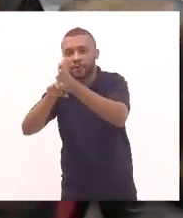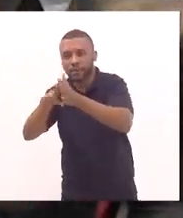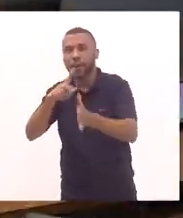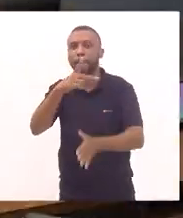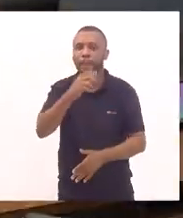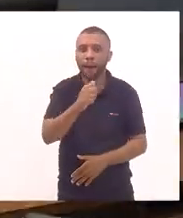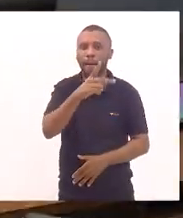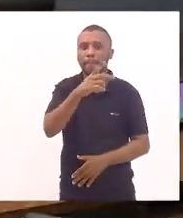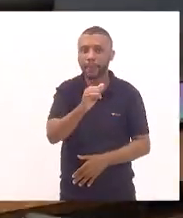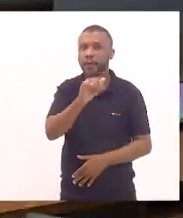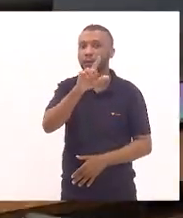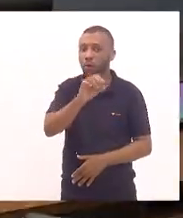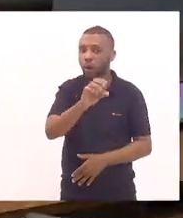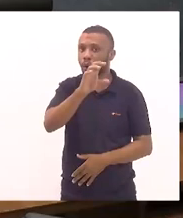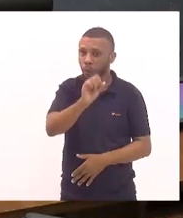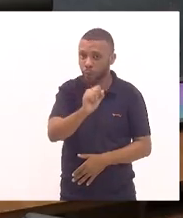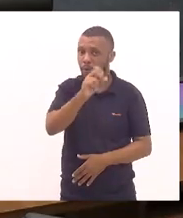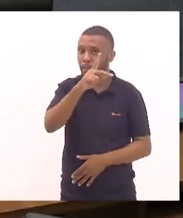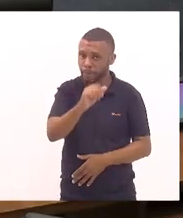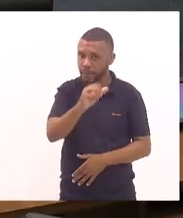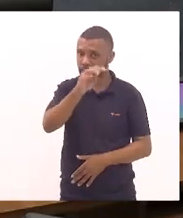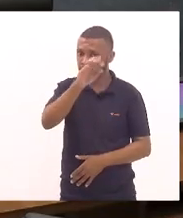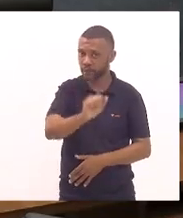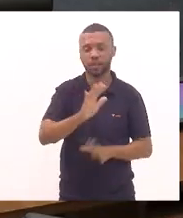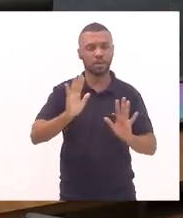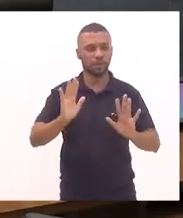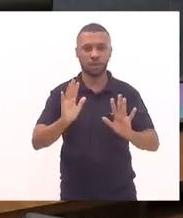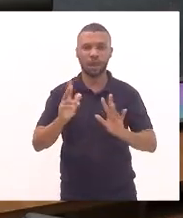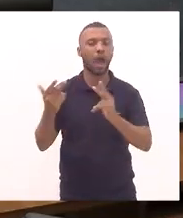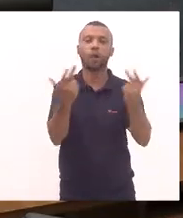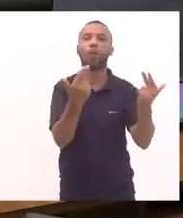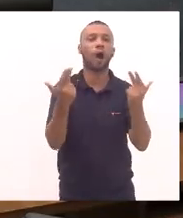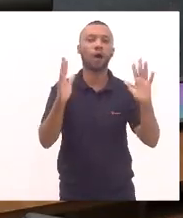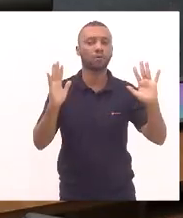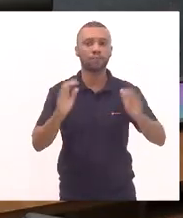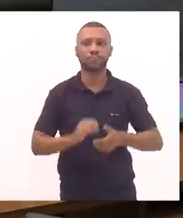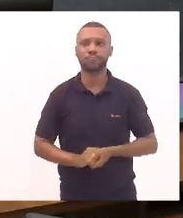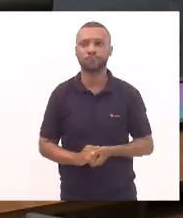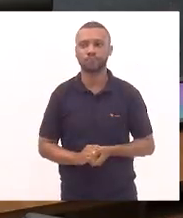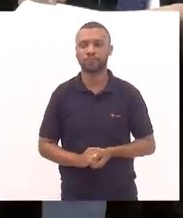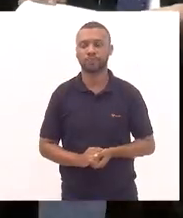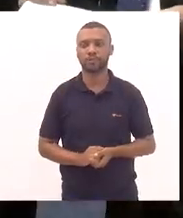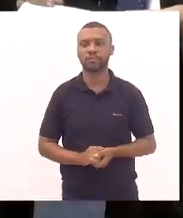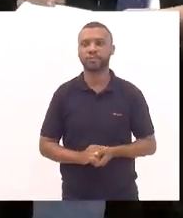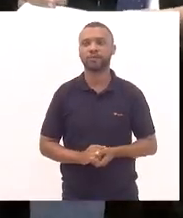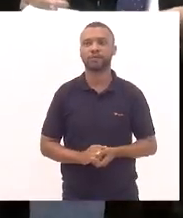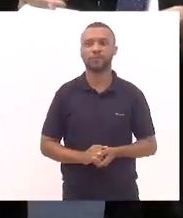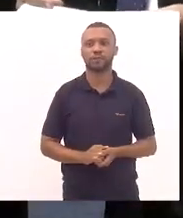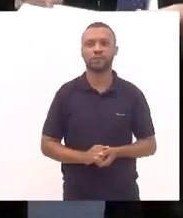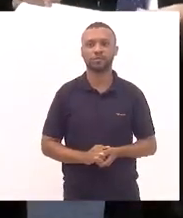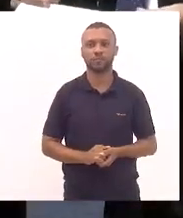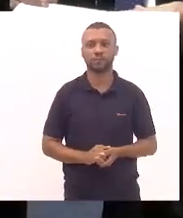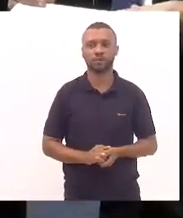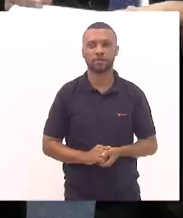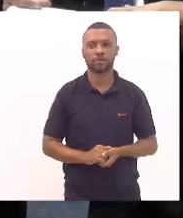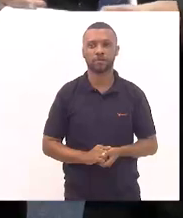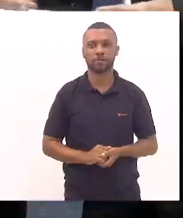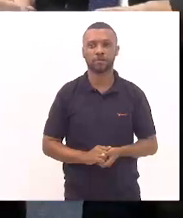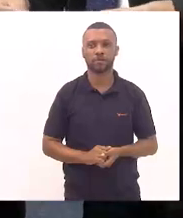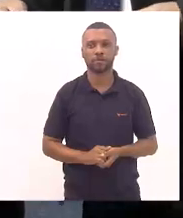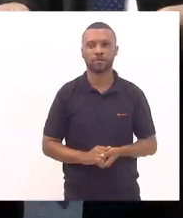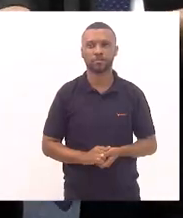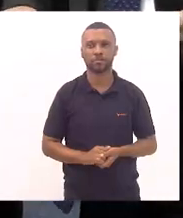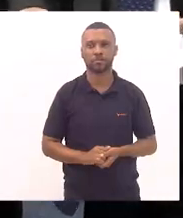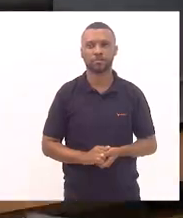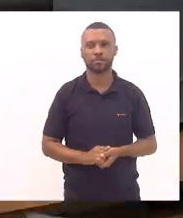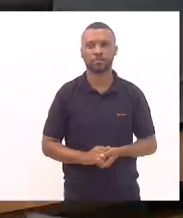papiloscopista. Ok. Ok, semântica. Vamos lá. Perfeito. Então vamos... Mas a gente vai deixar de forma... No texto okay. Objetivo. Perfeito. Sem problema. Então vamos lá.